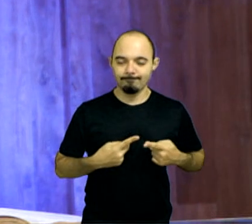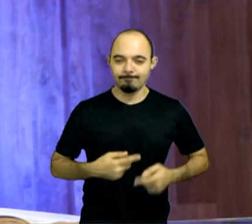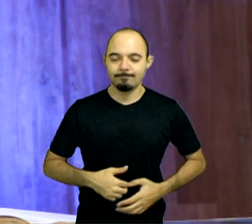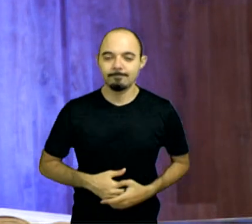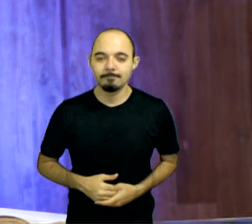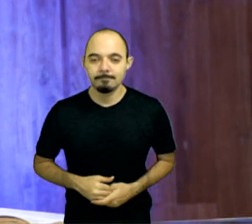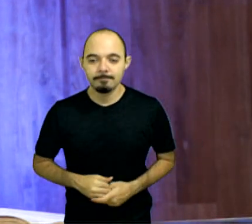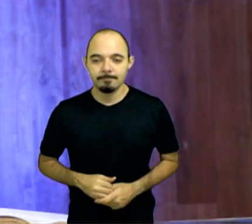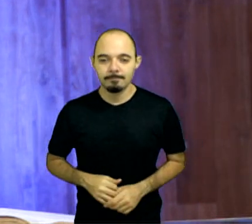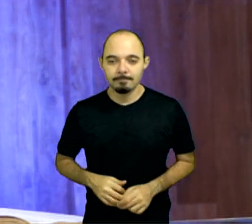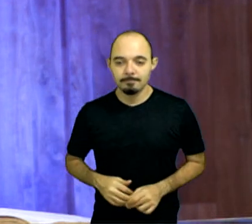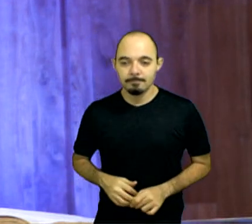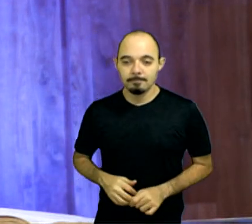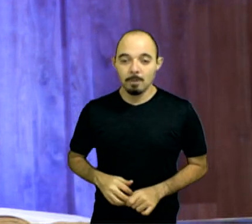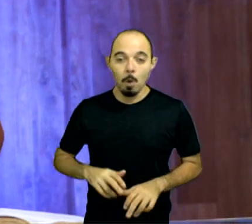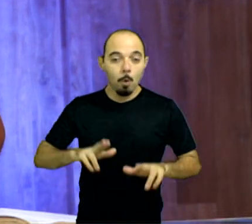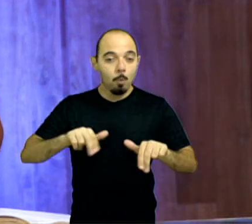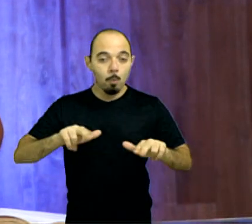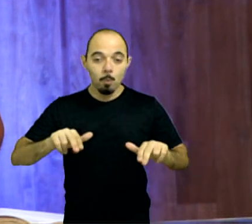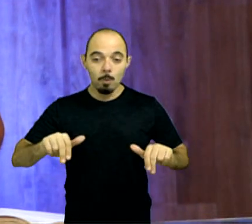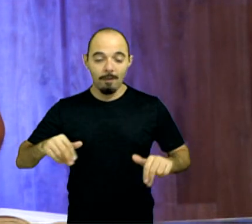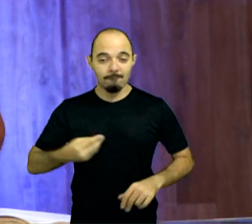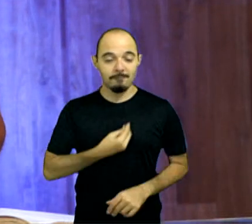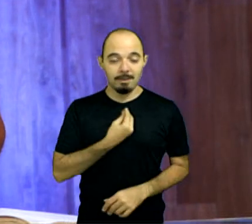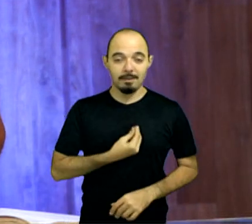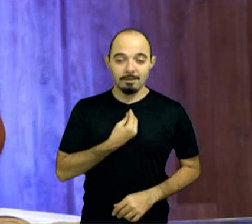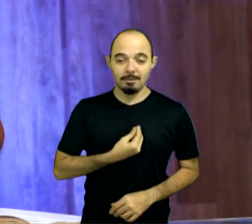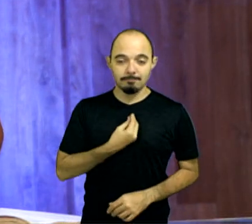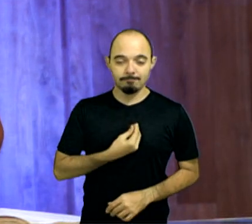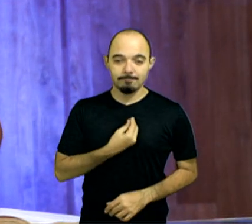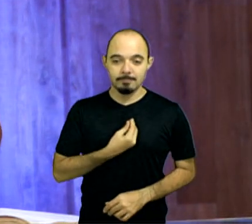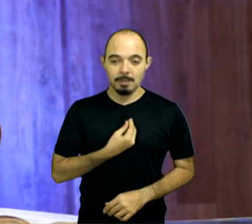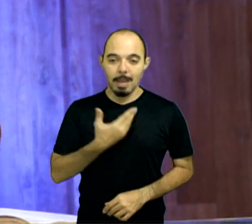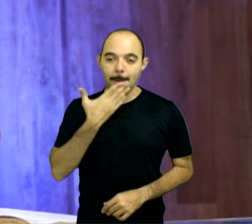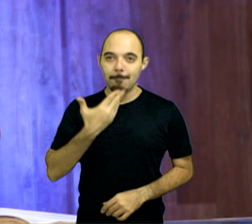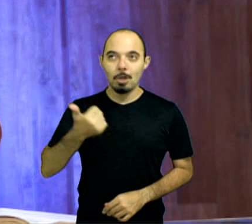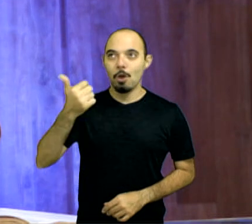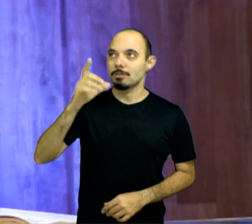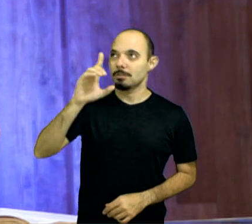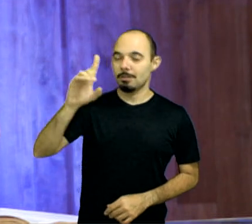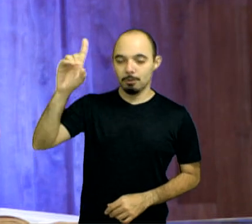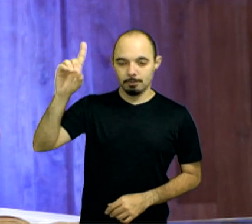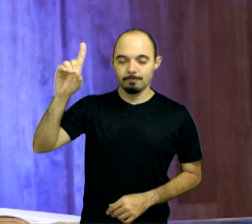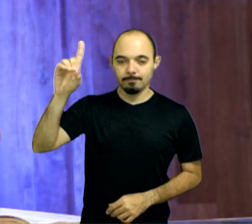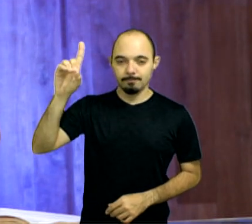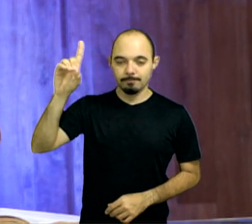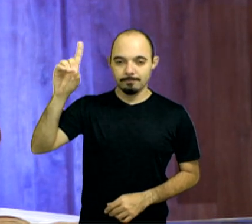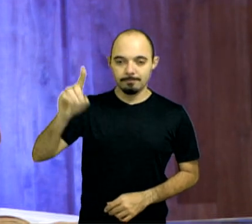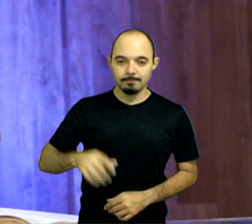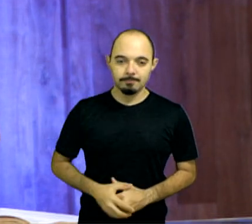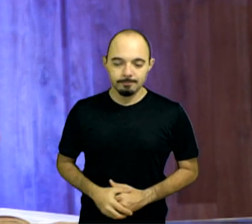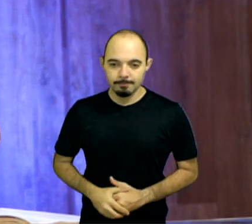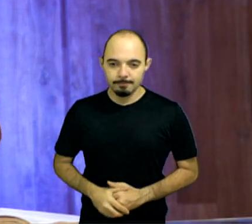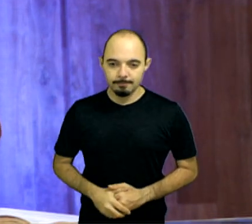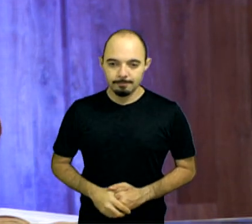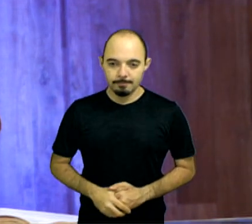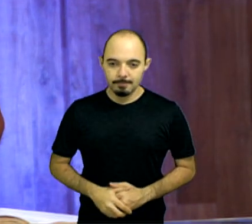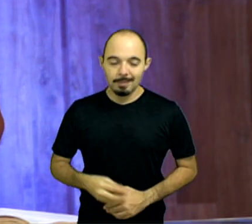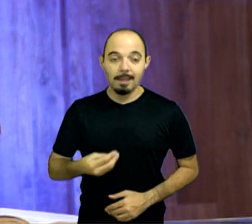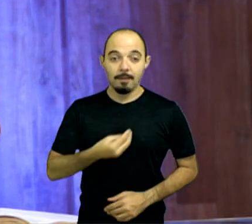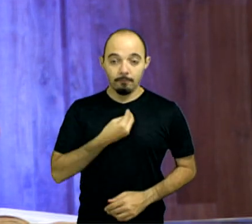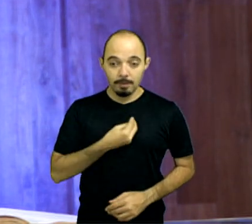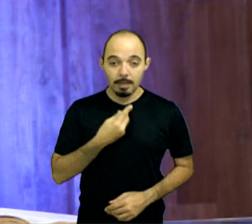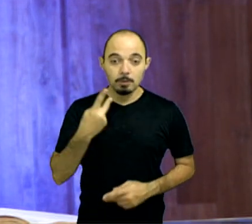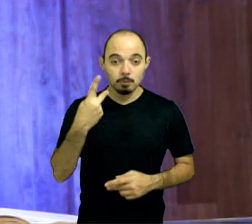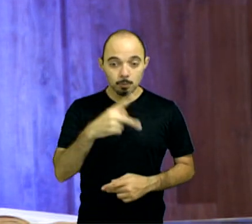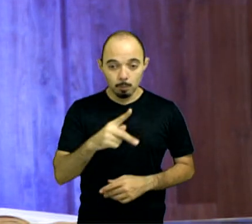vontades, nunca viverá o melhor de Deus para a sua vida e para a sua